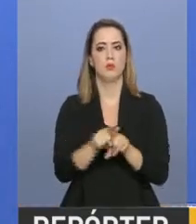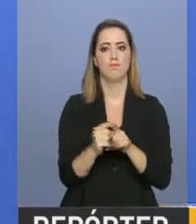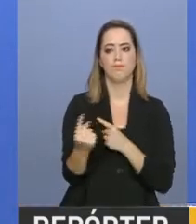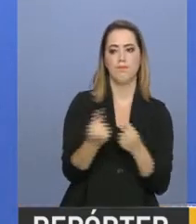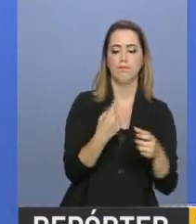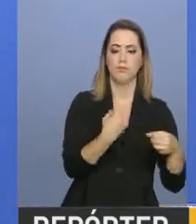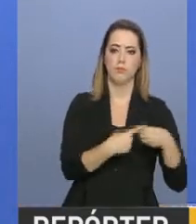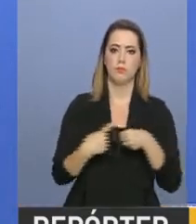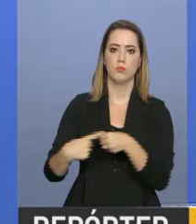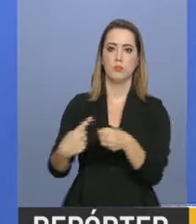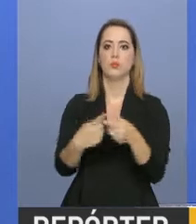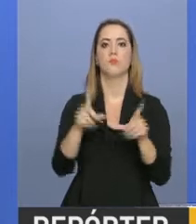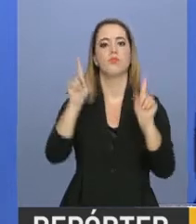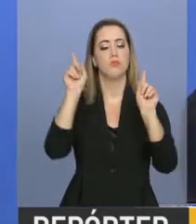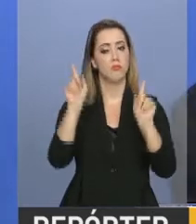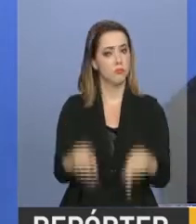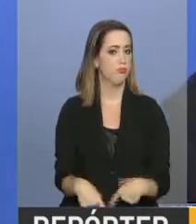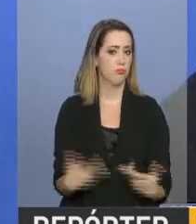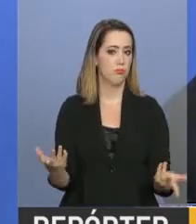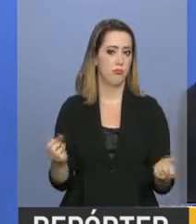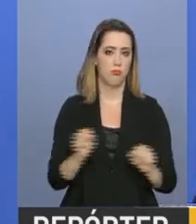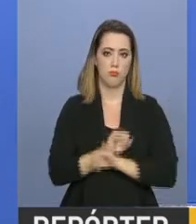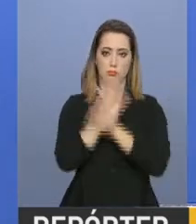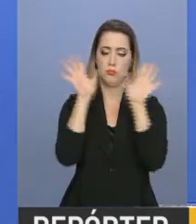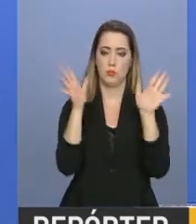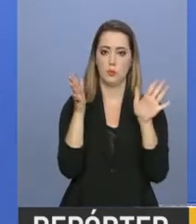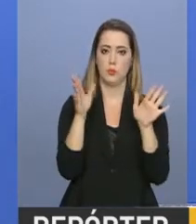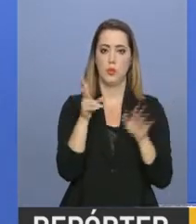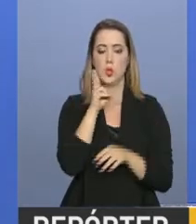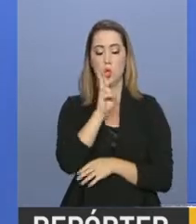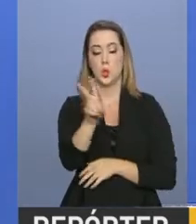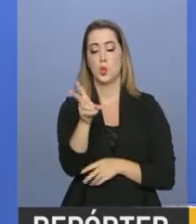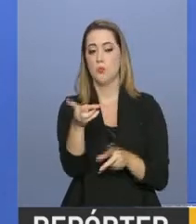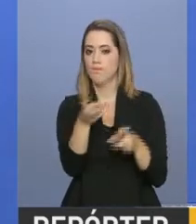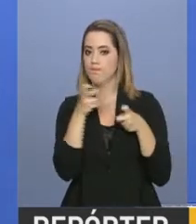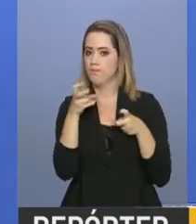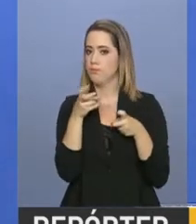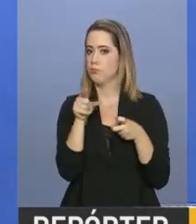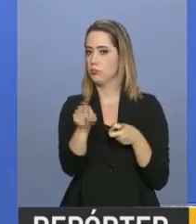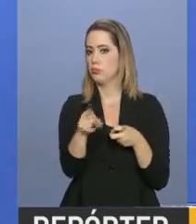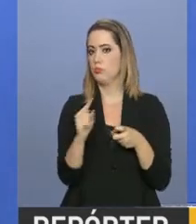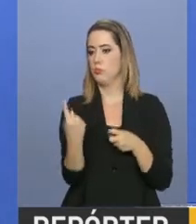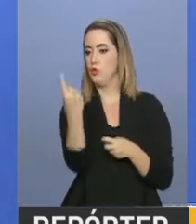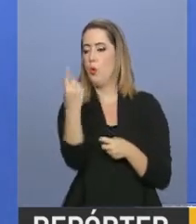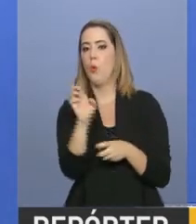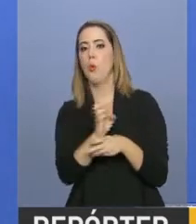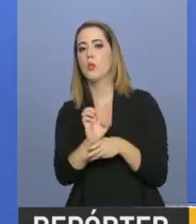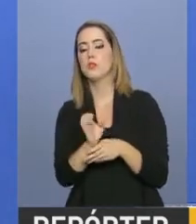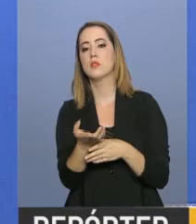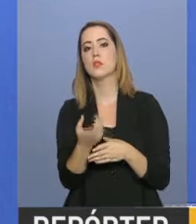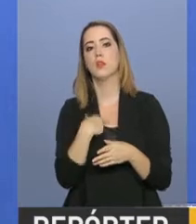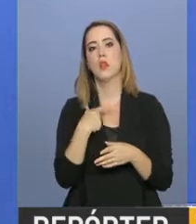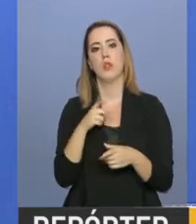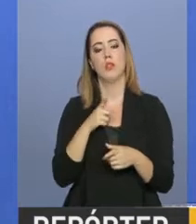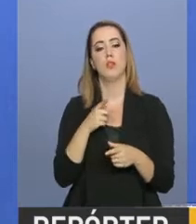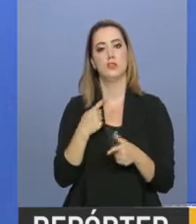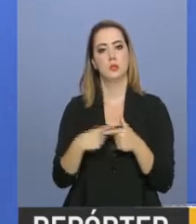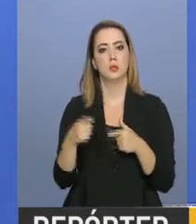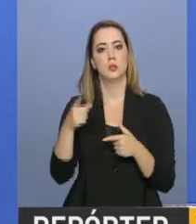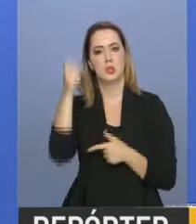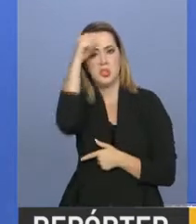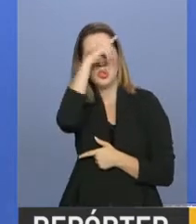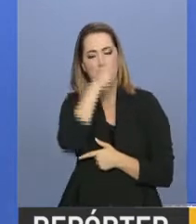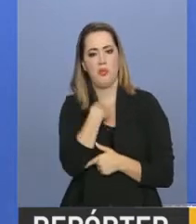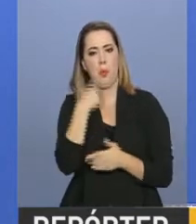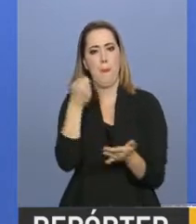ela tente é evidente isso basta observar quando algum estado tem dificuldade de